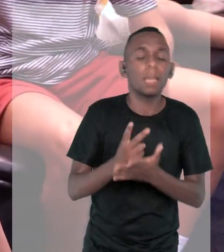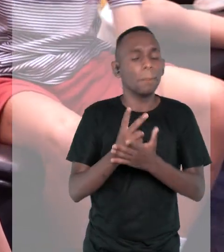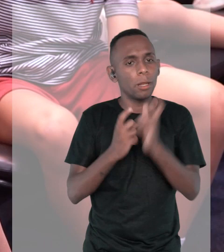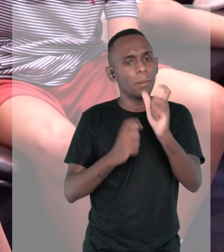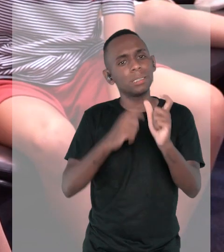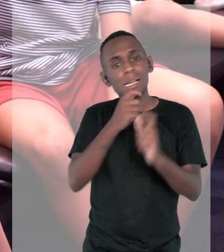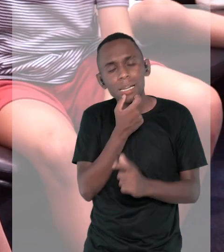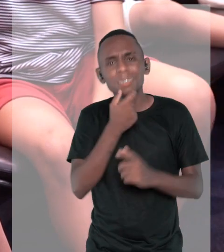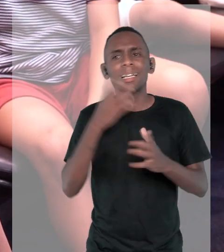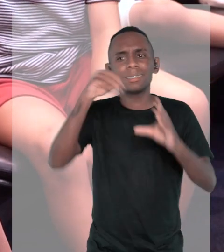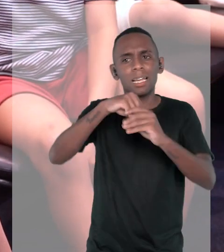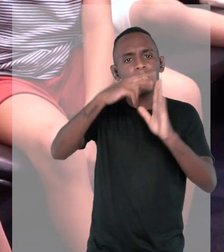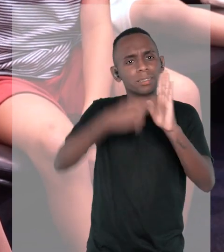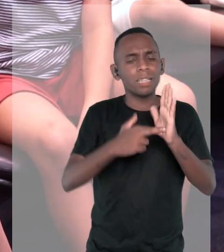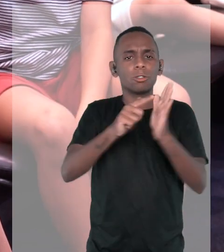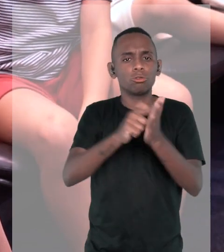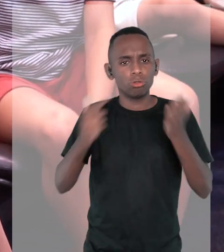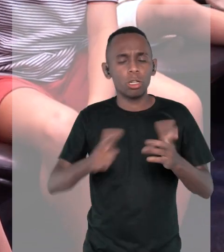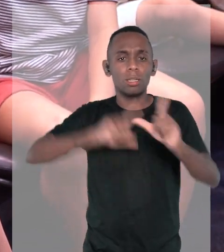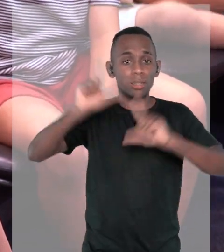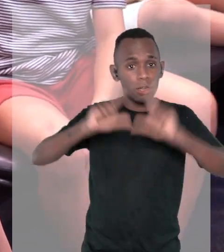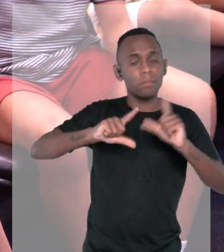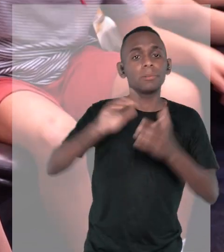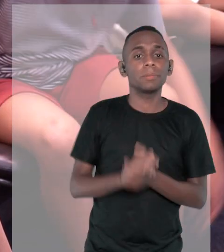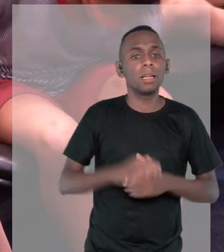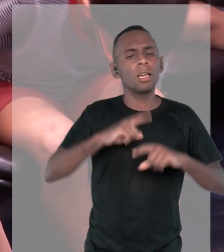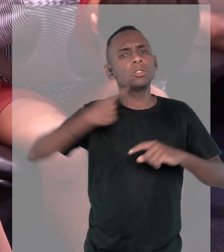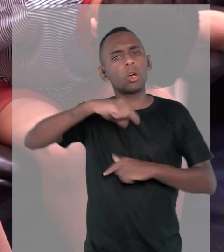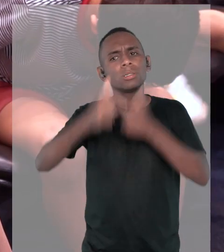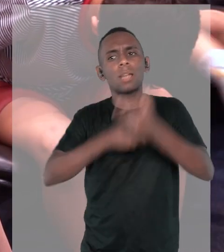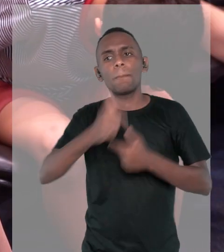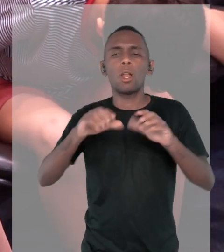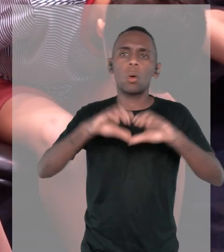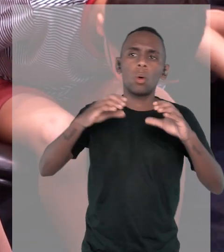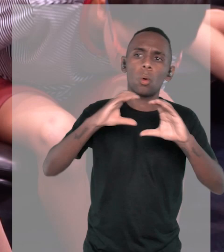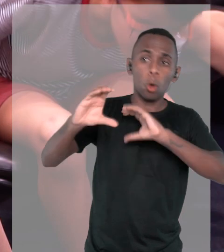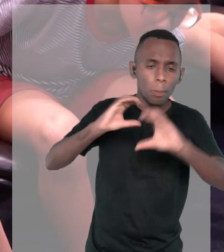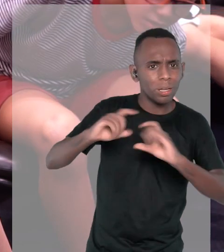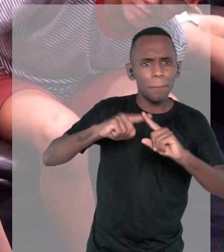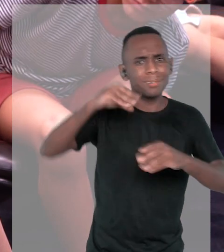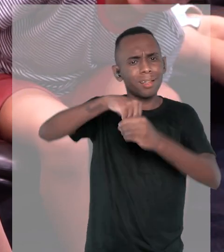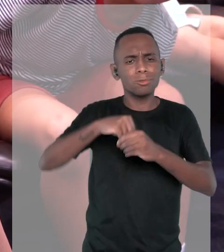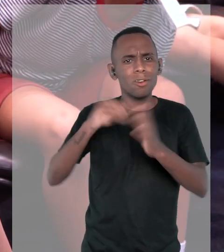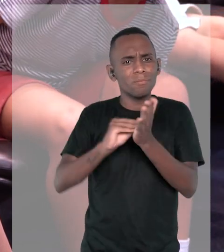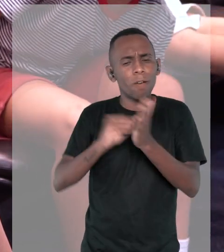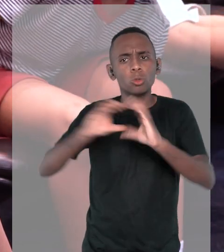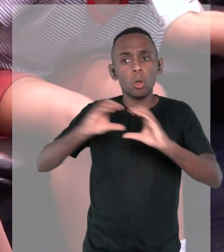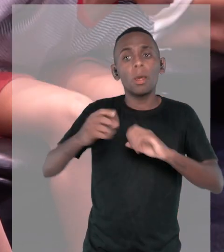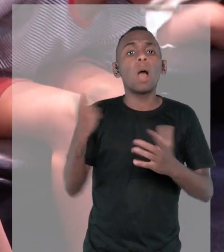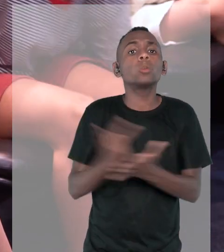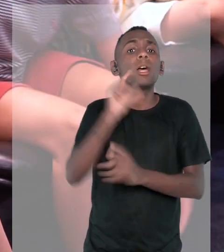não é? Dentro de redação de jornal, de TV, a gente escuta. A gente trabalha em empresa de comunicação, a gente não se comunica. O que você